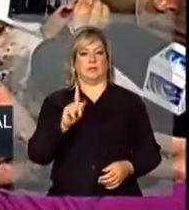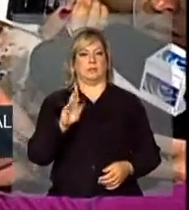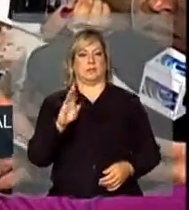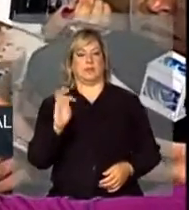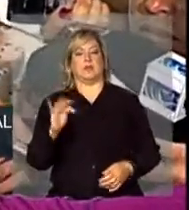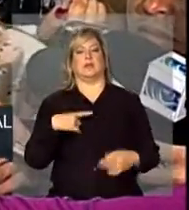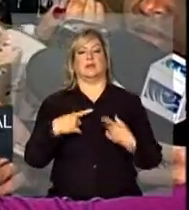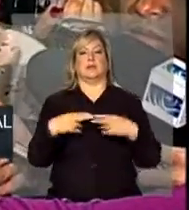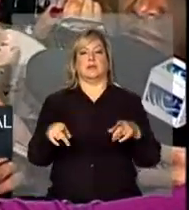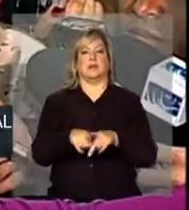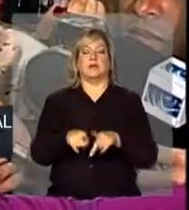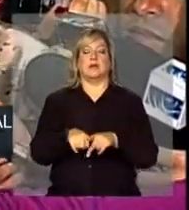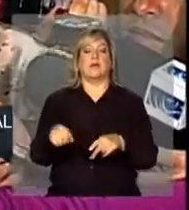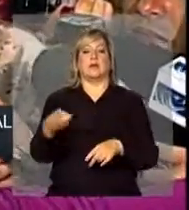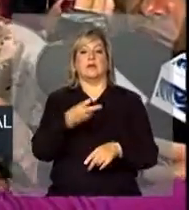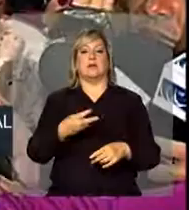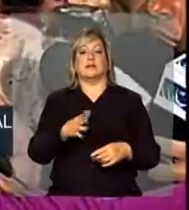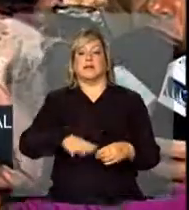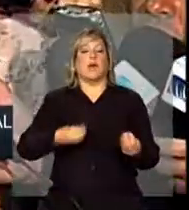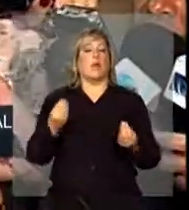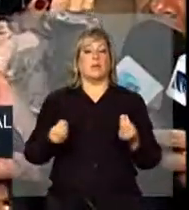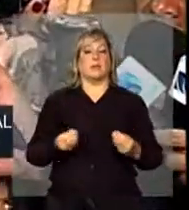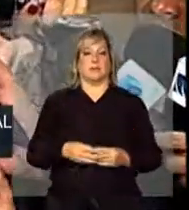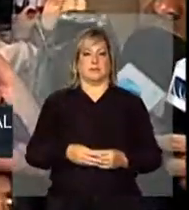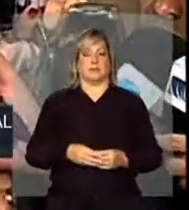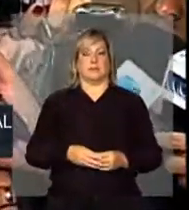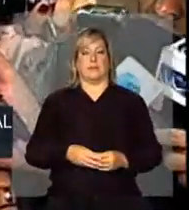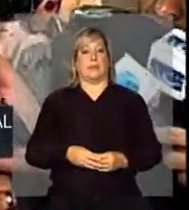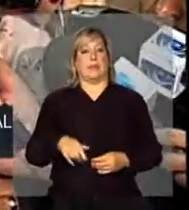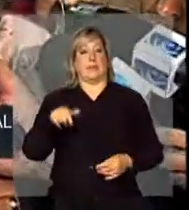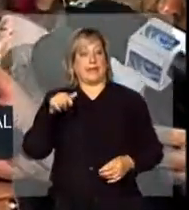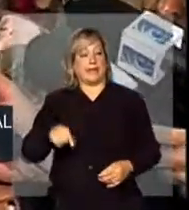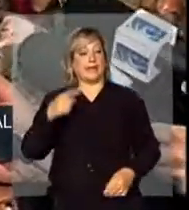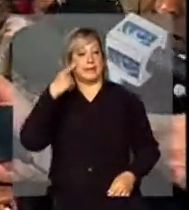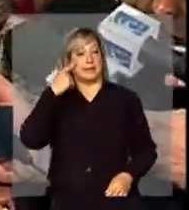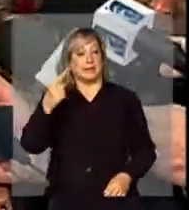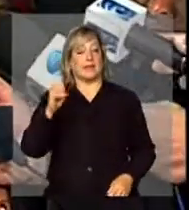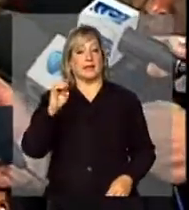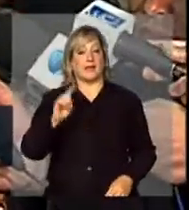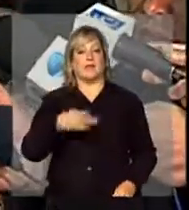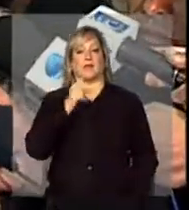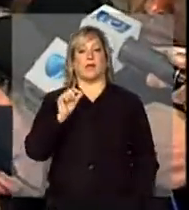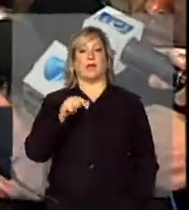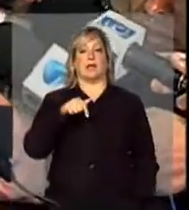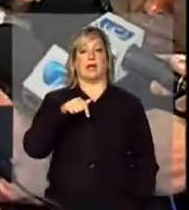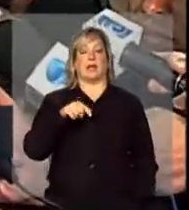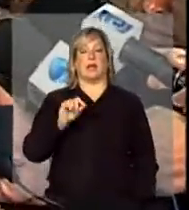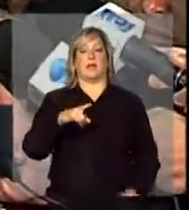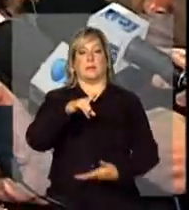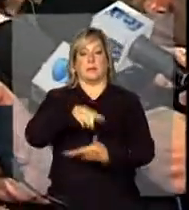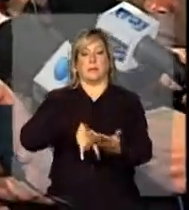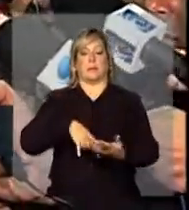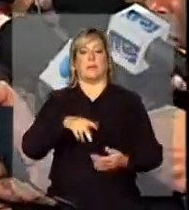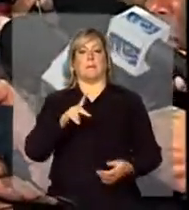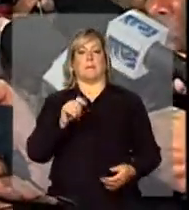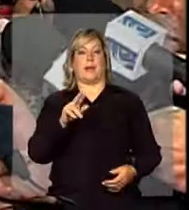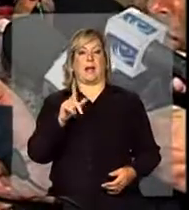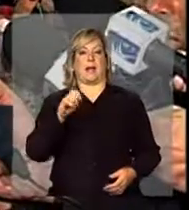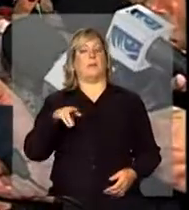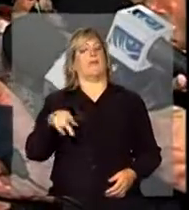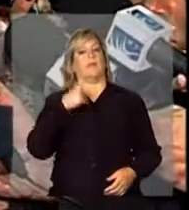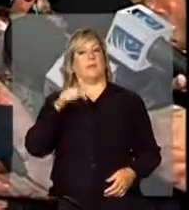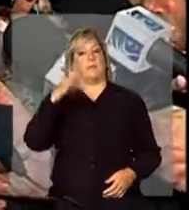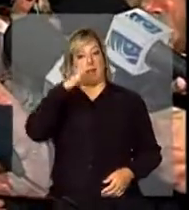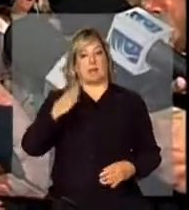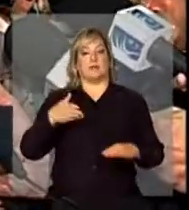legislação que trate dessas três situações? Essa é a ideia orientada pelo que fala o protocolo de Palermo, que o Brasil é participante.